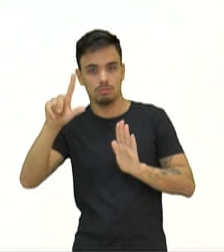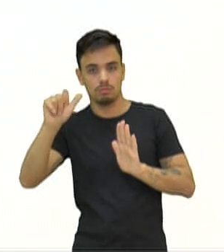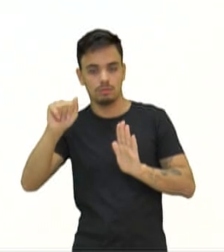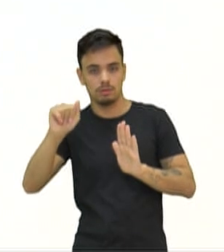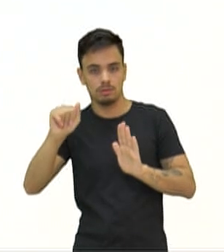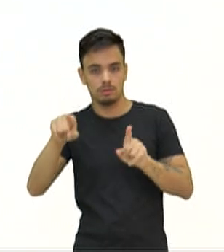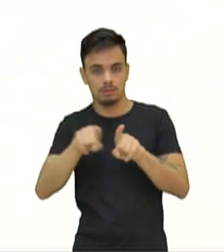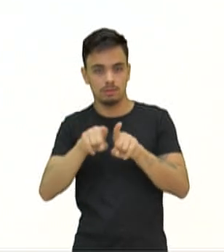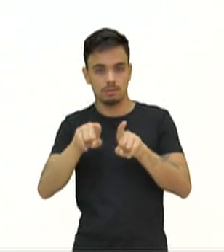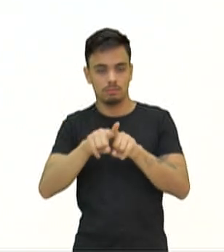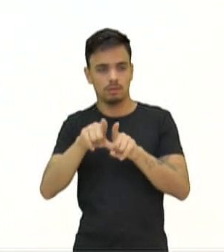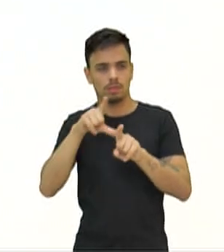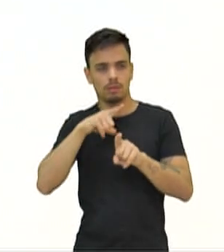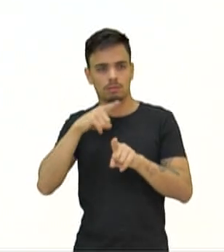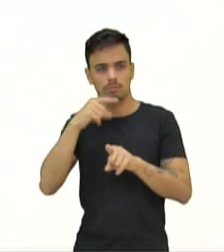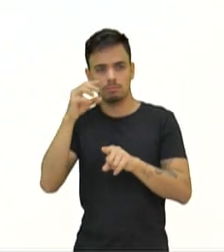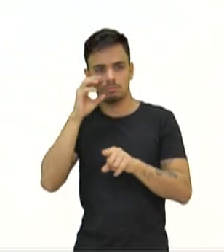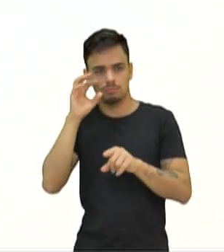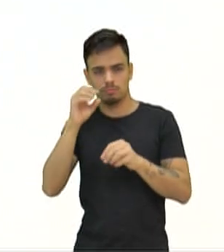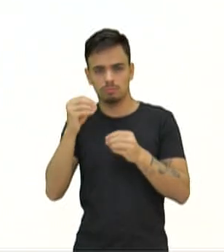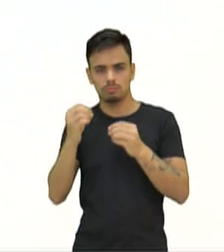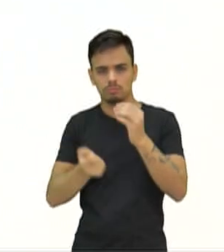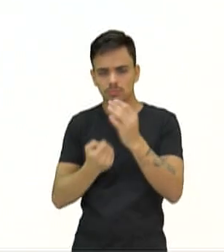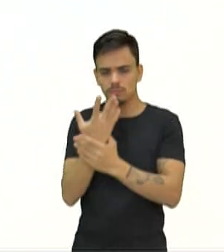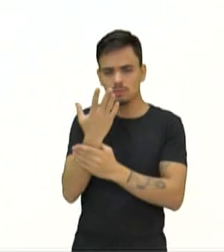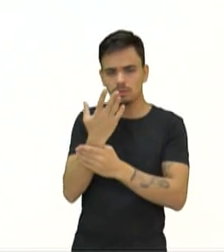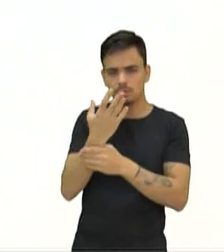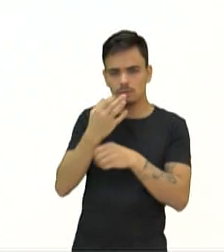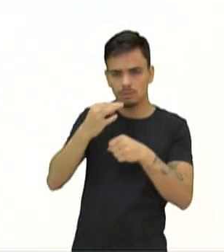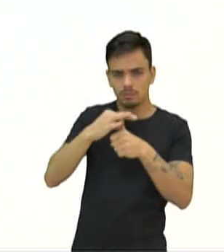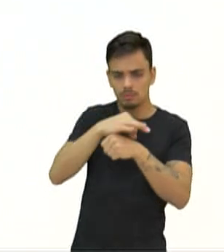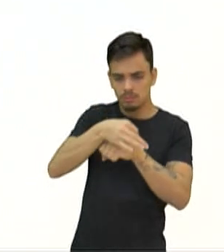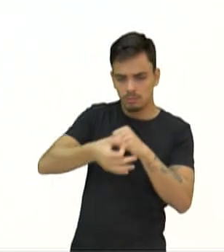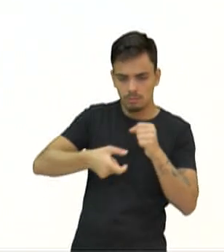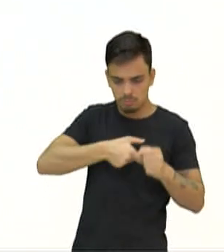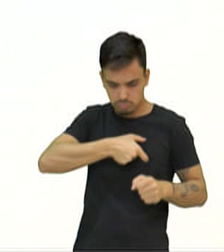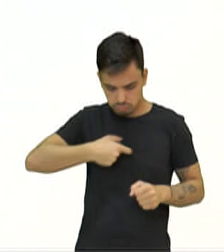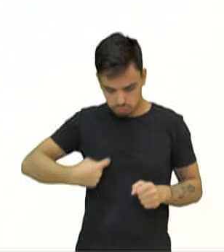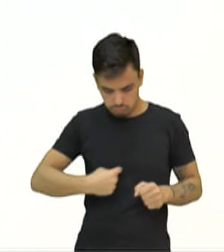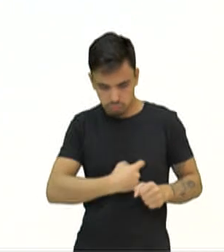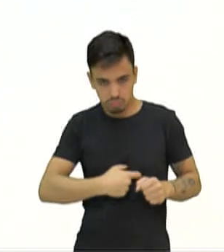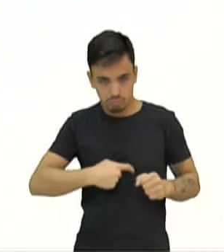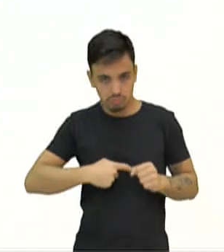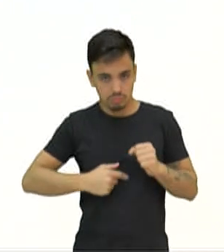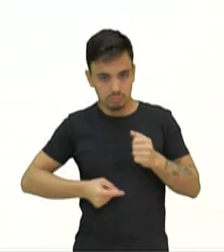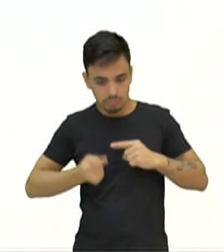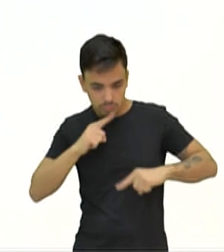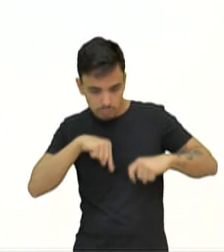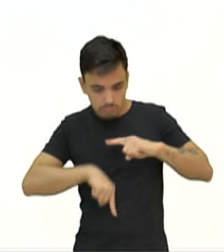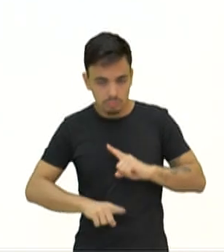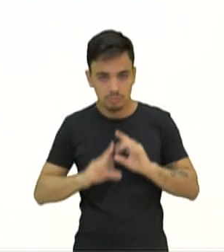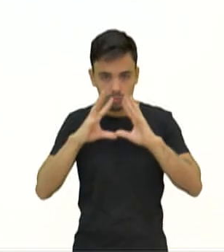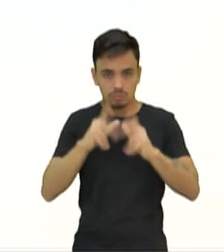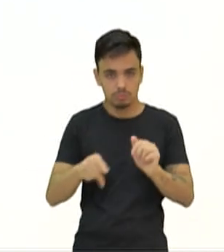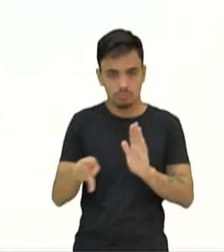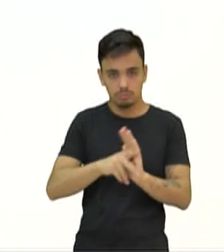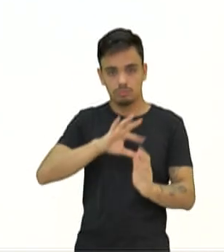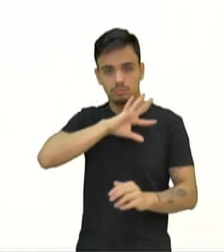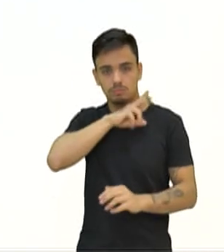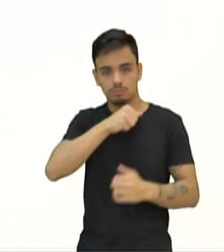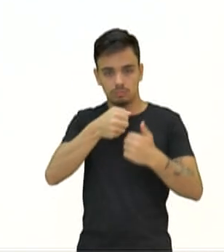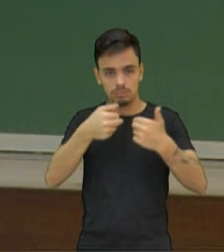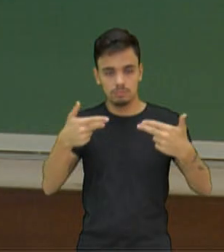chamada organogênese, ou seja, a geração dos órgãos desse animal, né? Só retornando um pouquinho